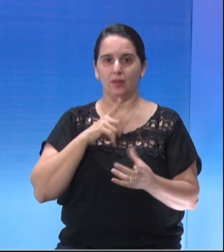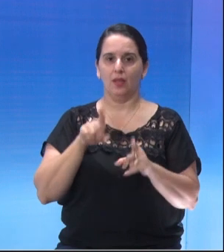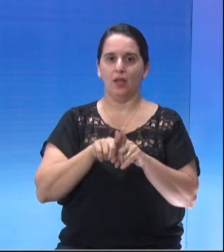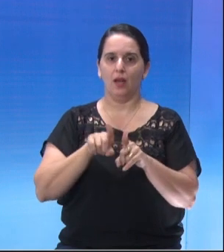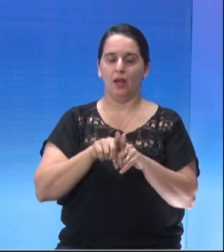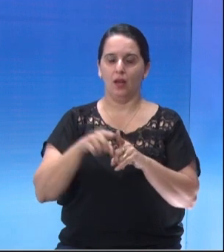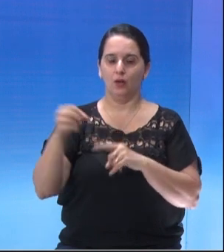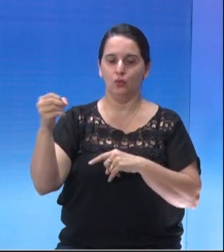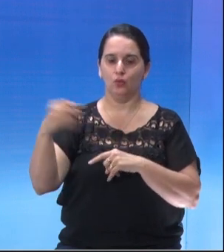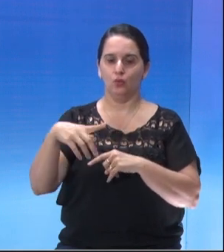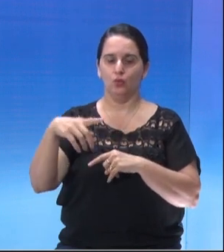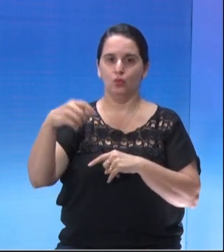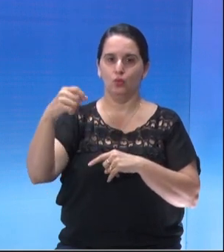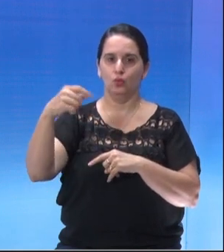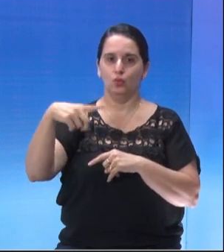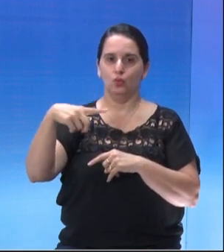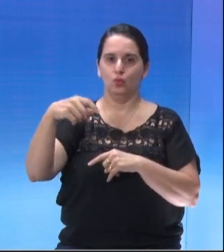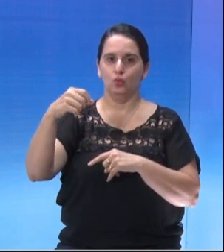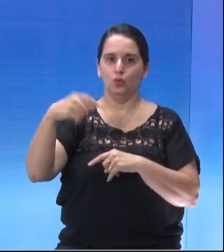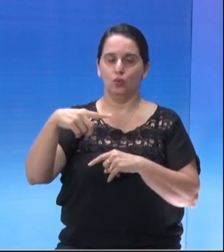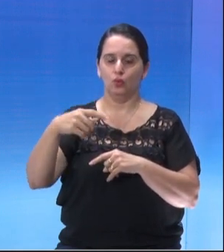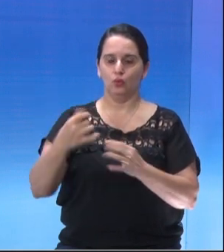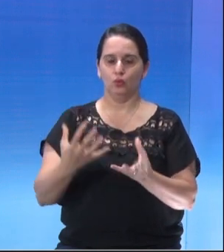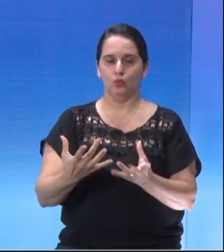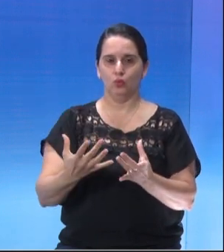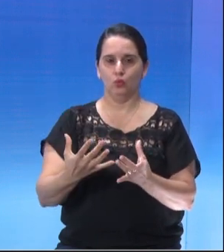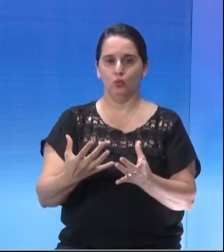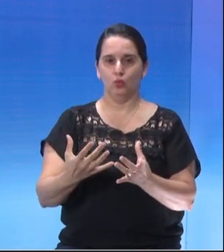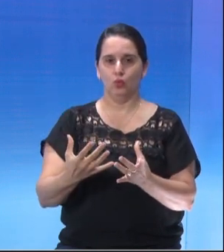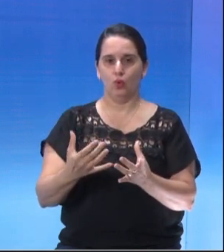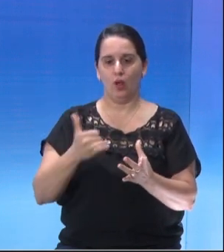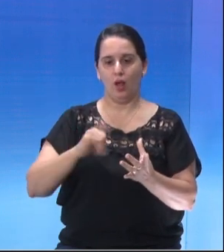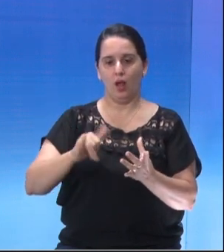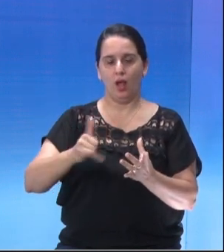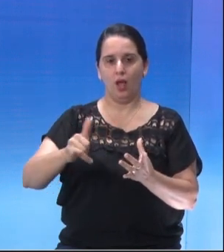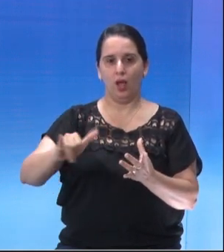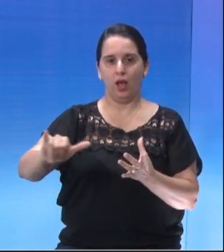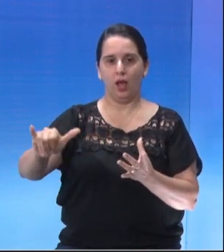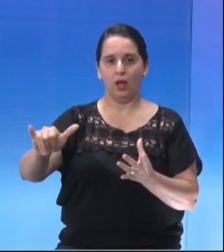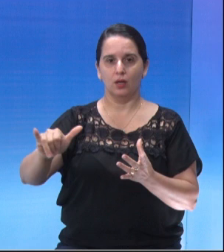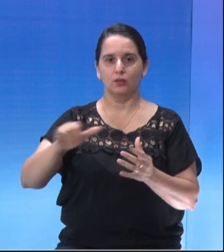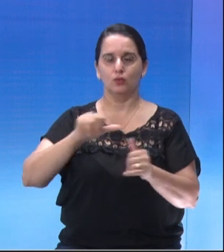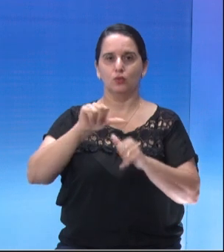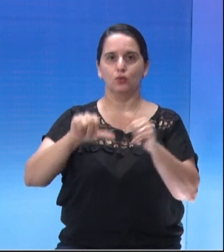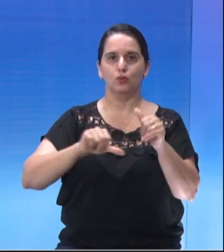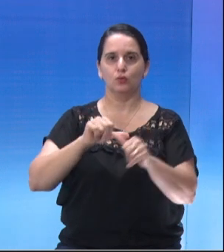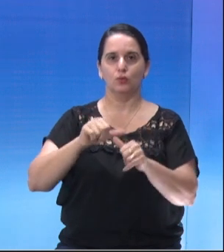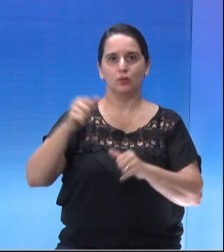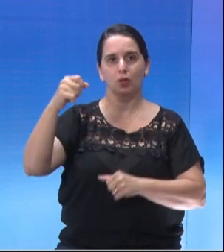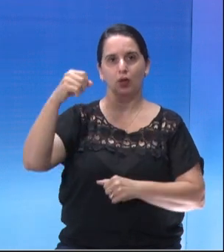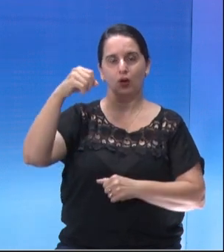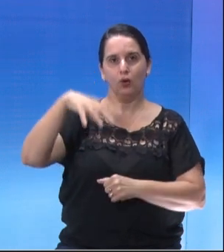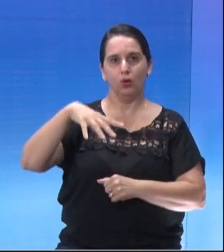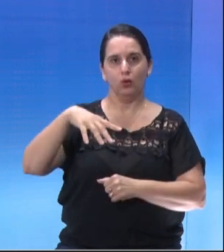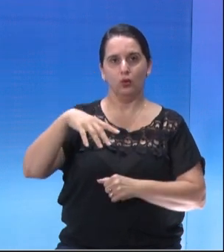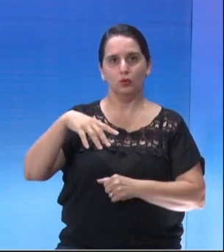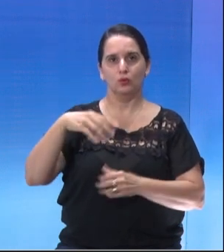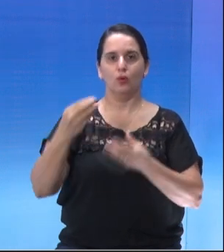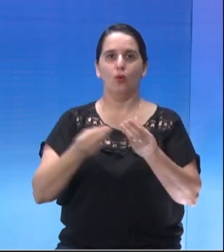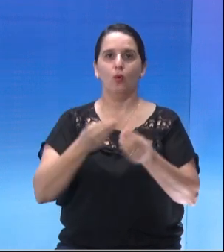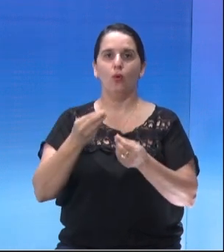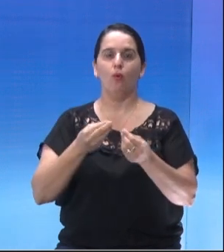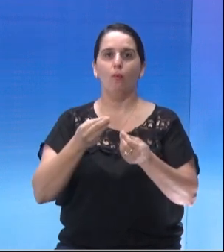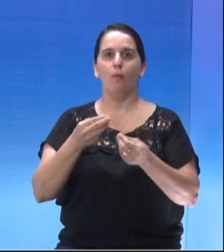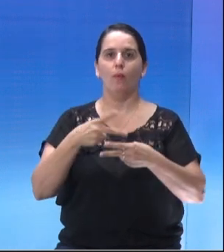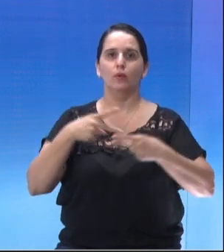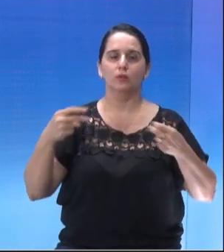estamos tratando aqui de emissão de luz, emissão energética na forma de luz. E quando se trata de fenômenos